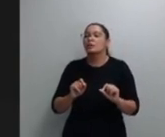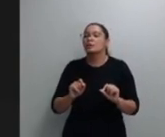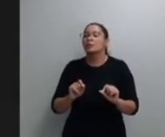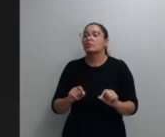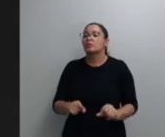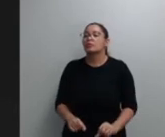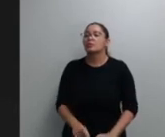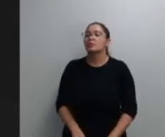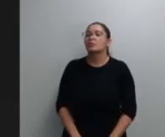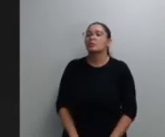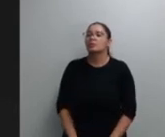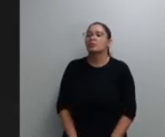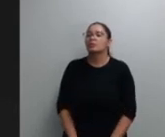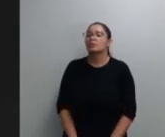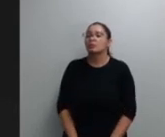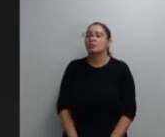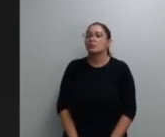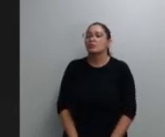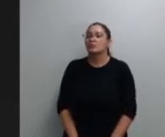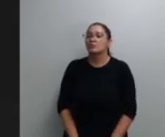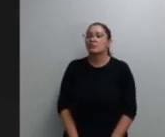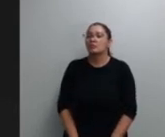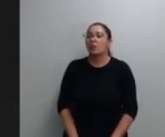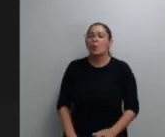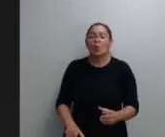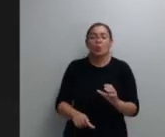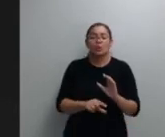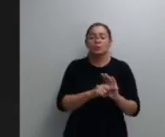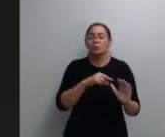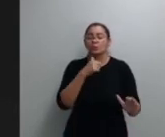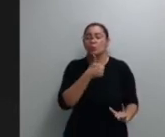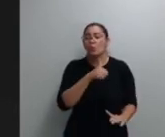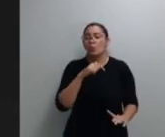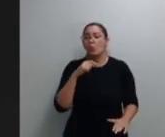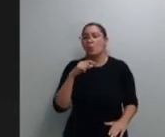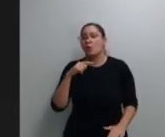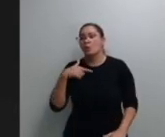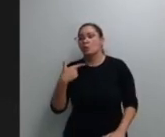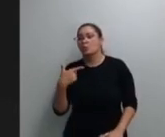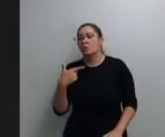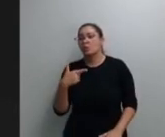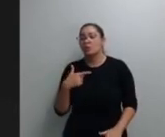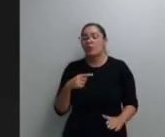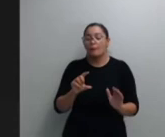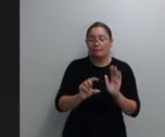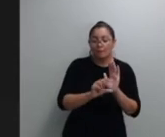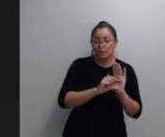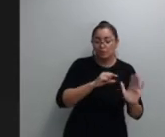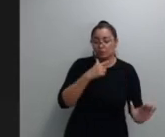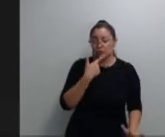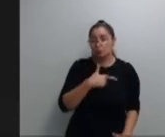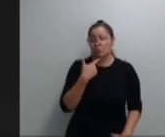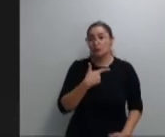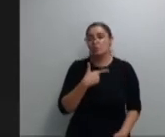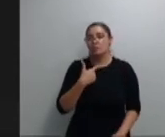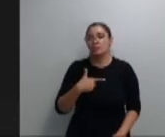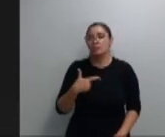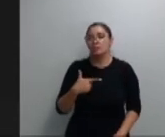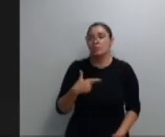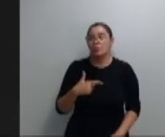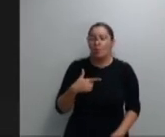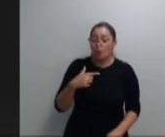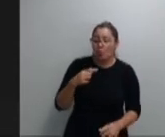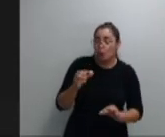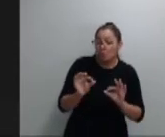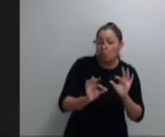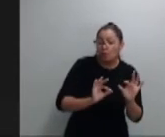aí temos lá incisos um e dois eu passo eu já ao parágrafo segundo o controle dos atos de concentração de